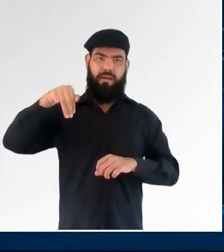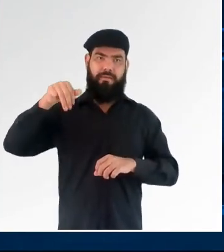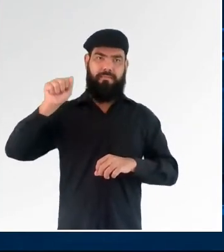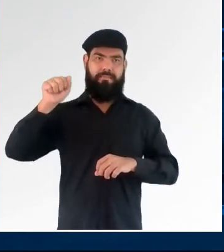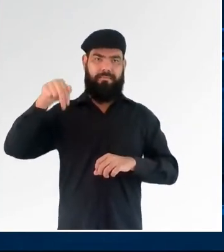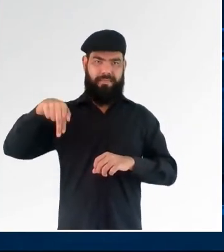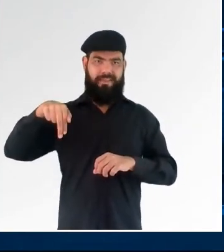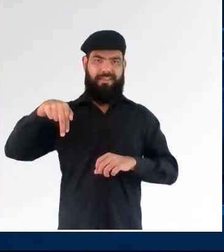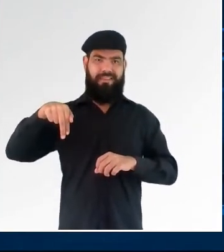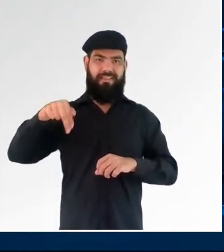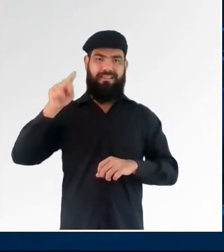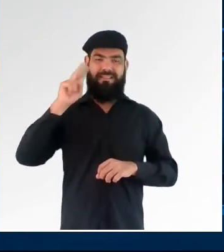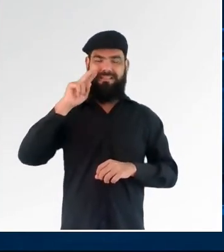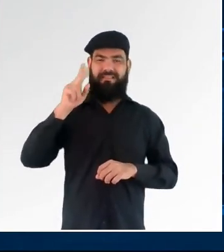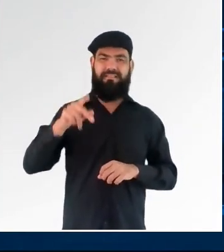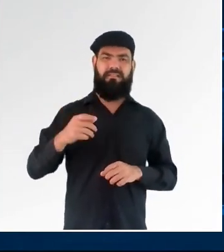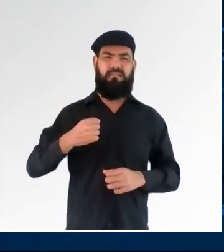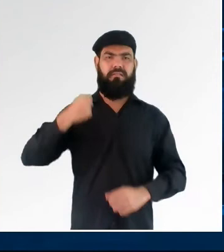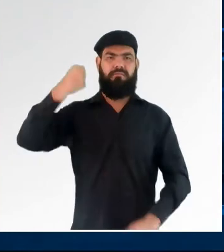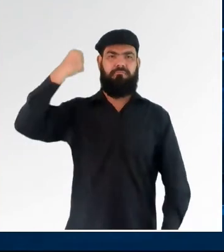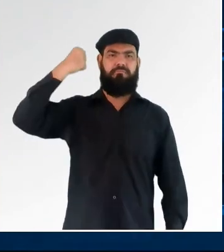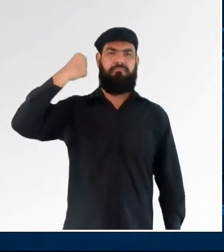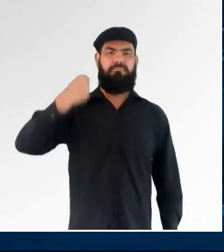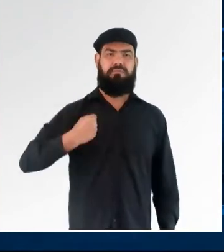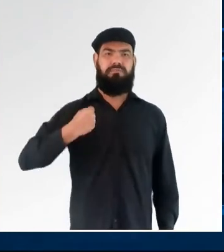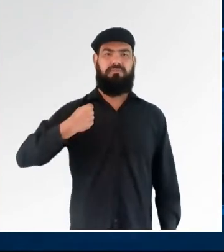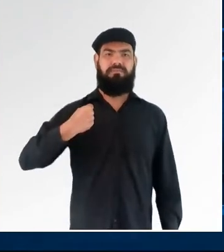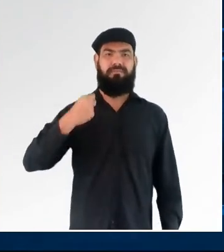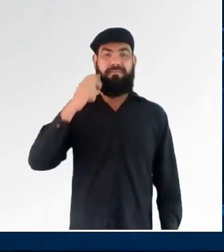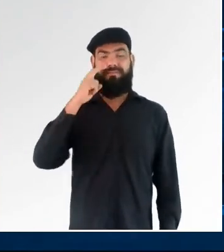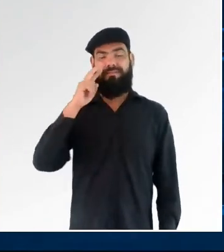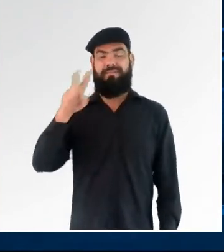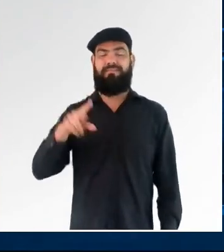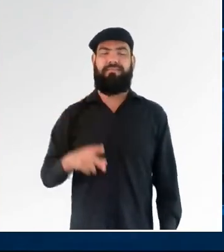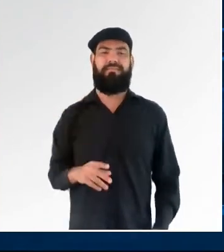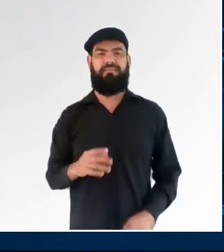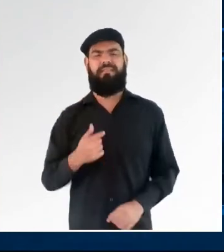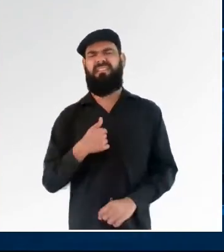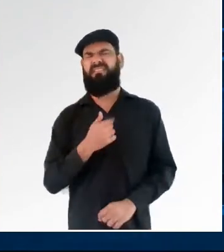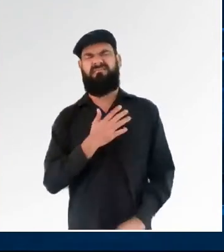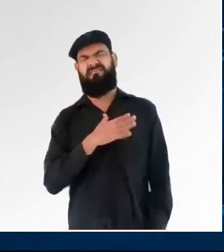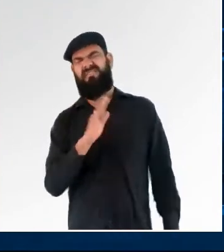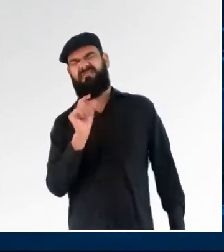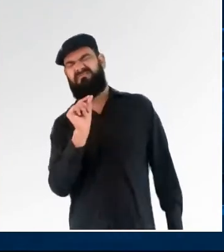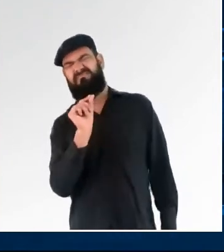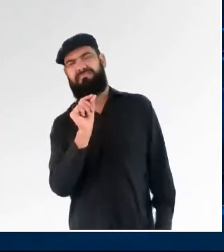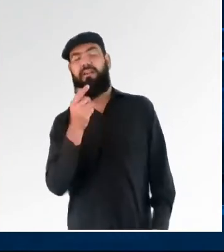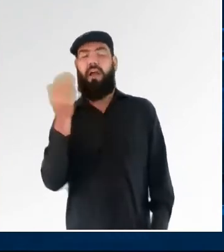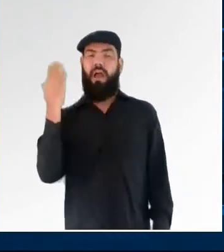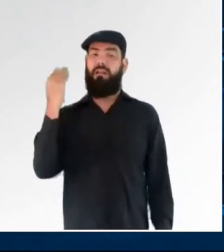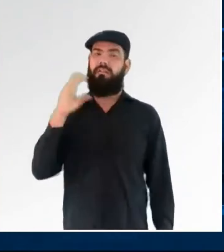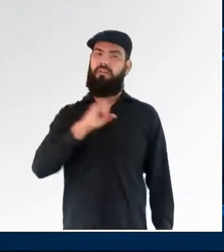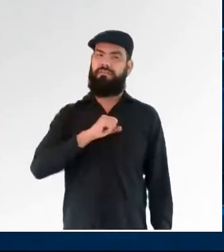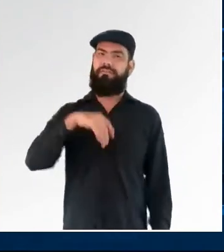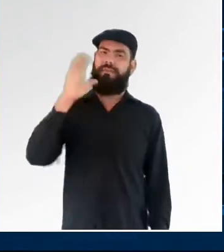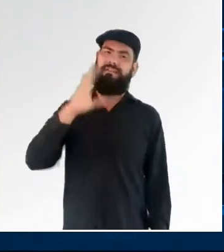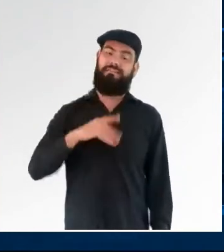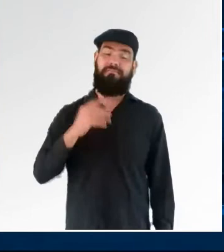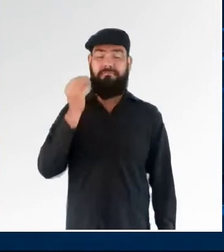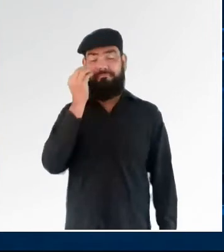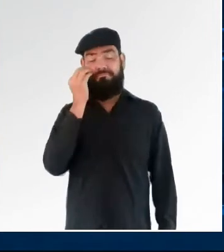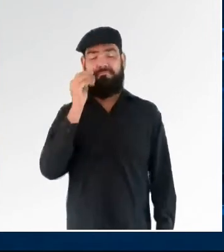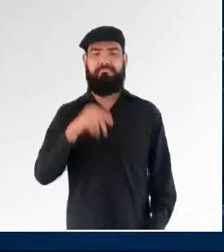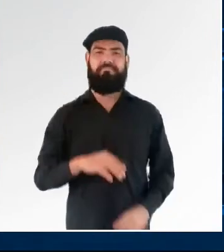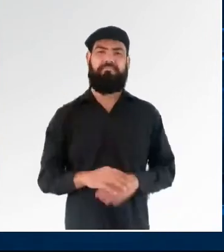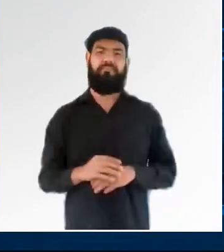super-herói, o pessoal adora filme de super-herói. Eu, para ser sincero, não gosto muito não, já gostei de filme de super-herói, mas agora realmente é